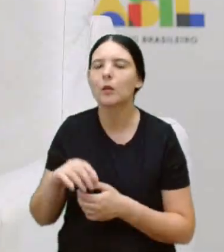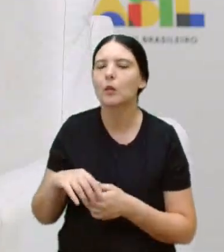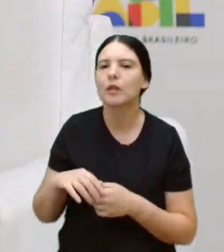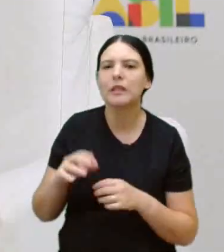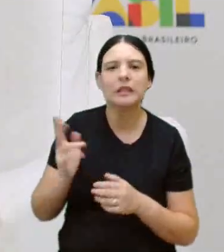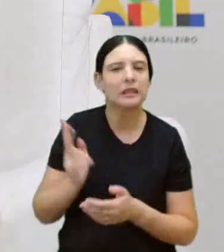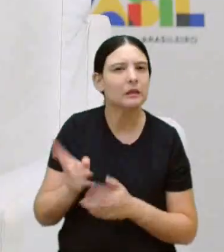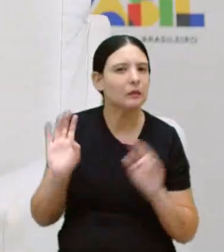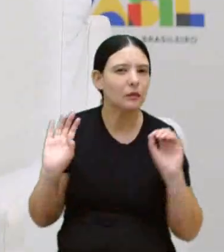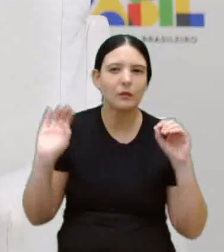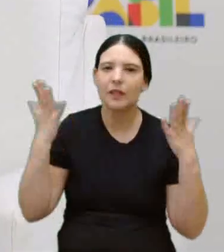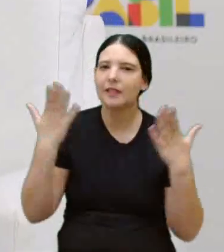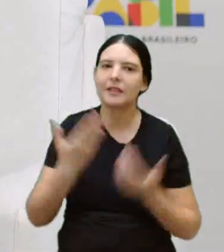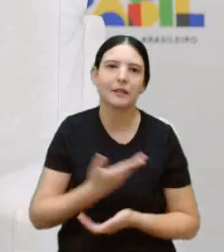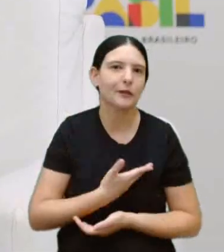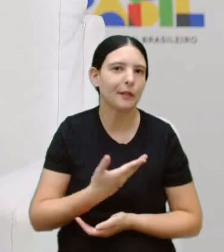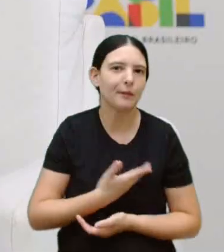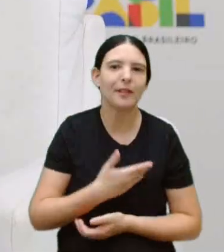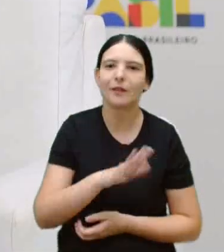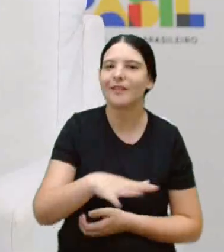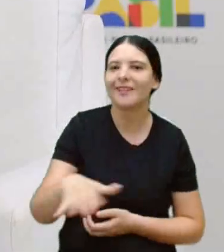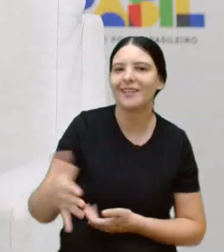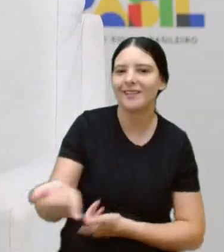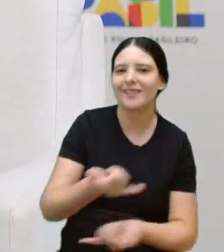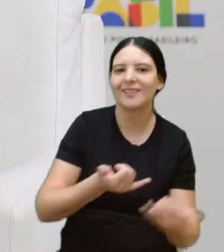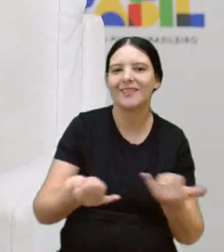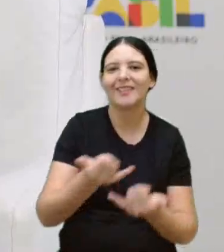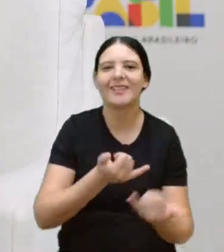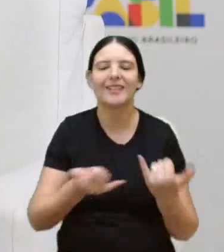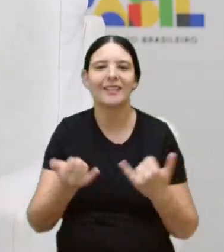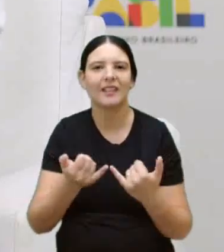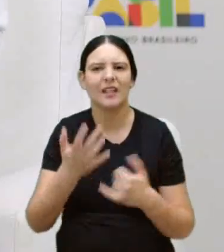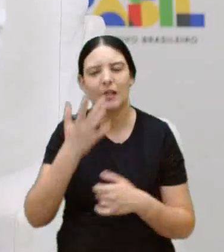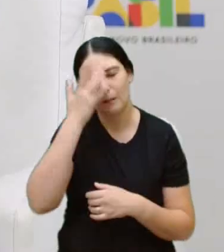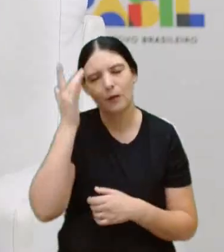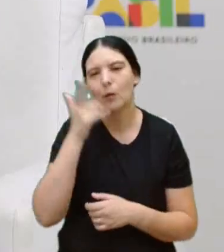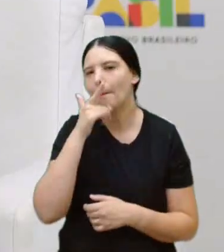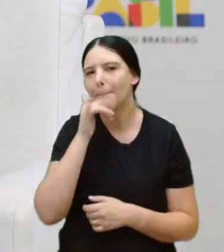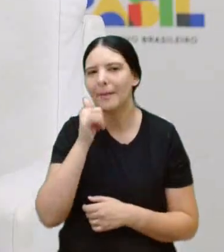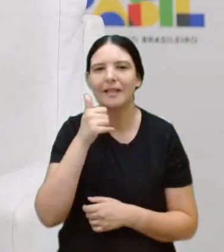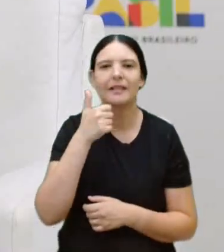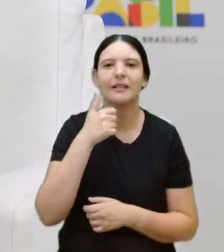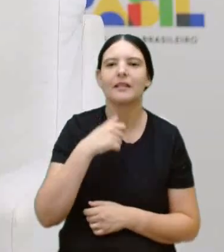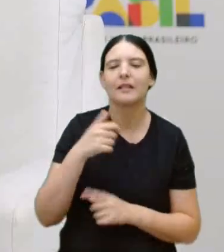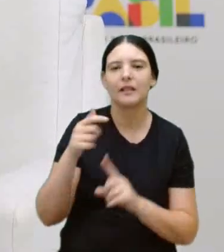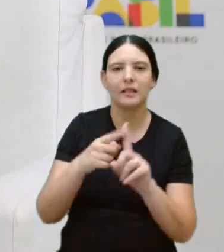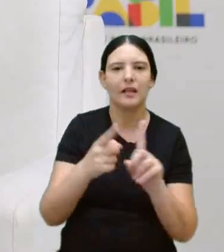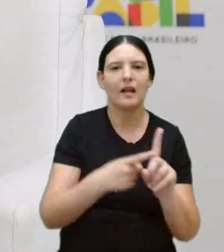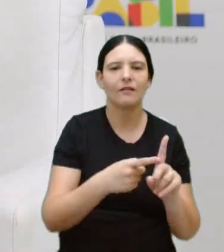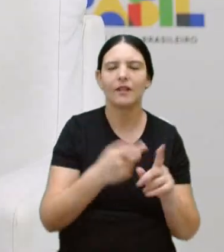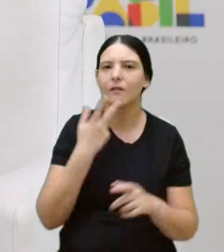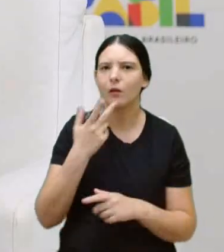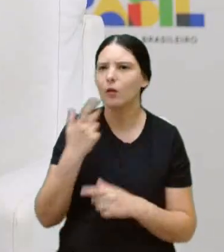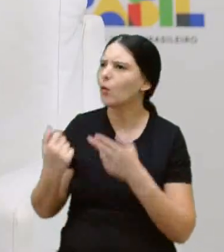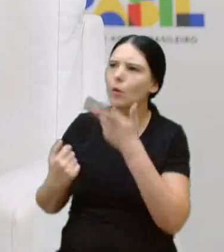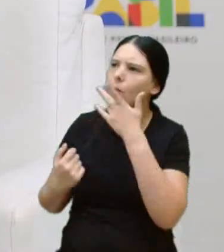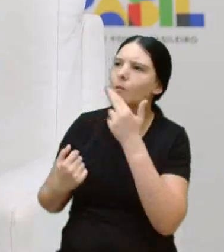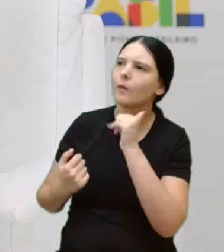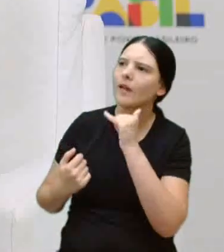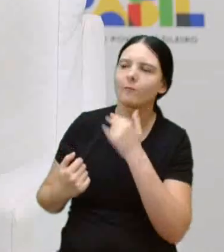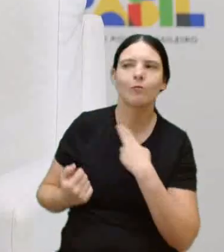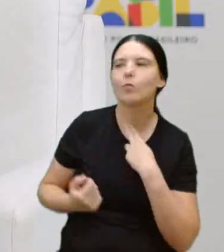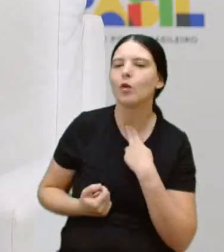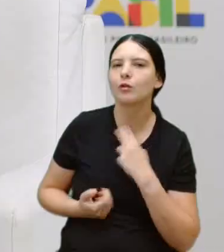de um amigo que tinha crianças brincando. E muita gente sendo pai, mulheres grávidas. Ele falou, não posso ser pai. Eu não